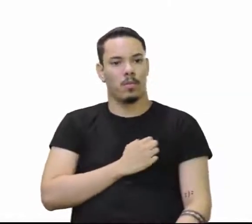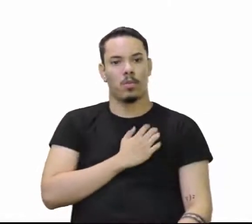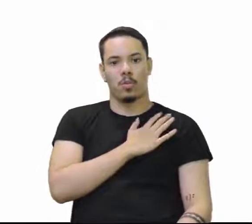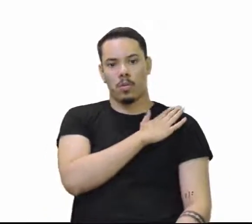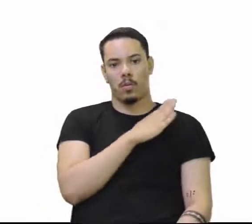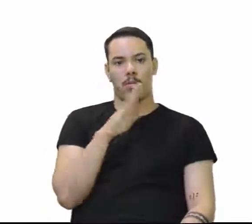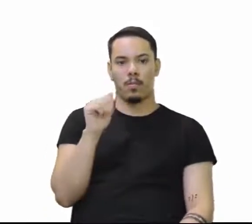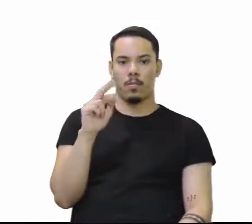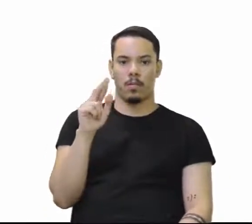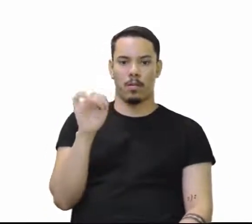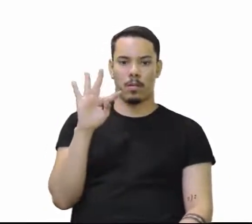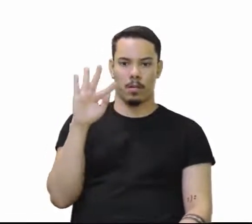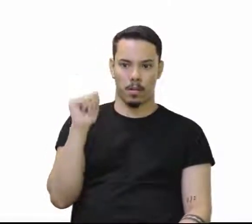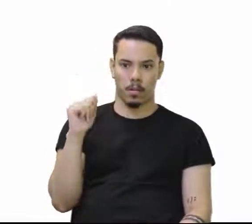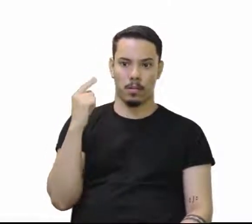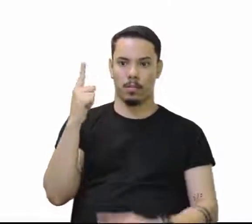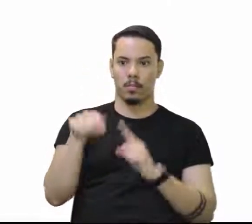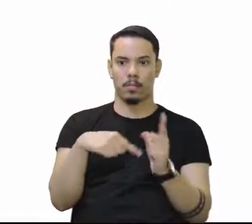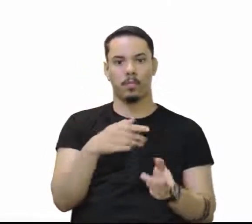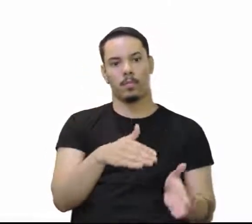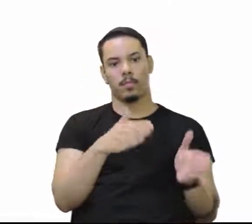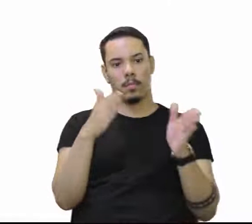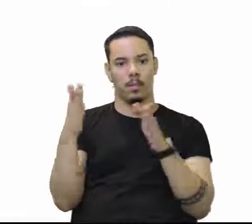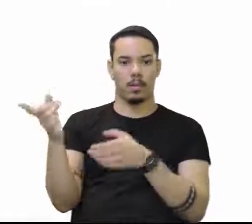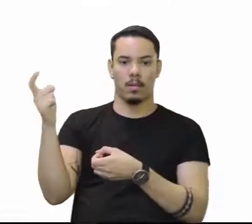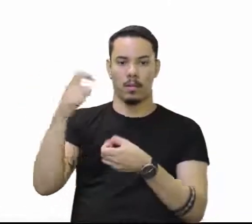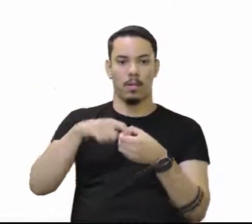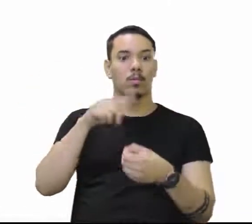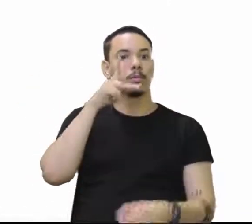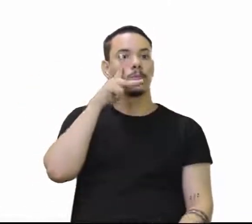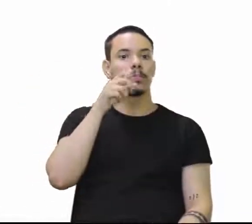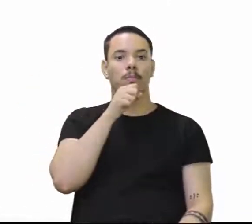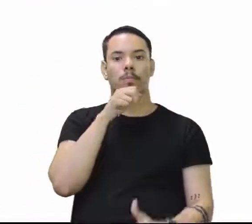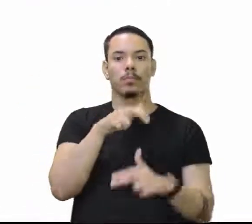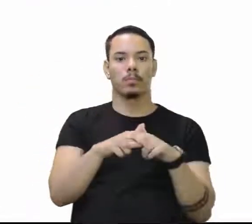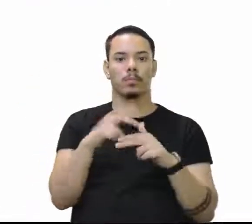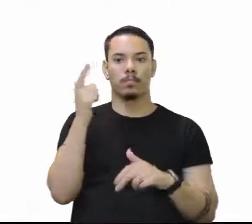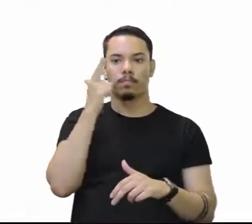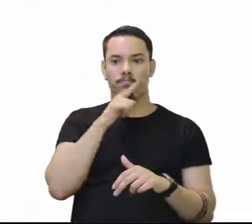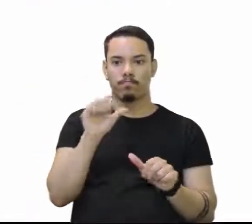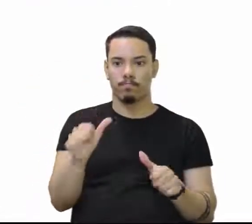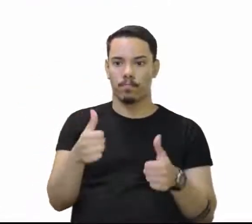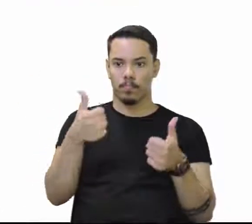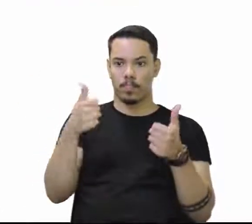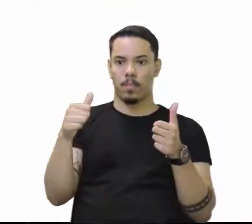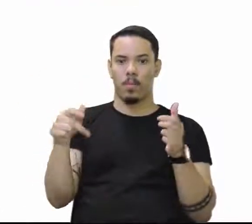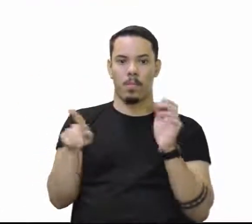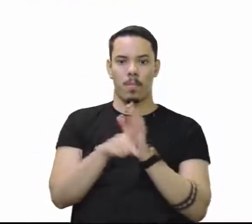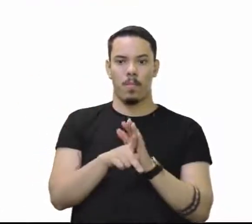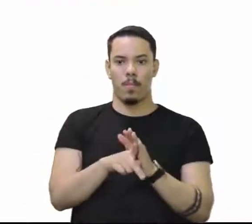capitão, regressou a Porto Velho. Então ele já tem aqui uma promoção de capitão.